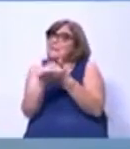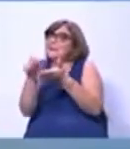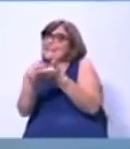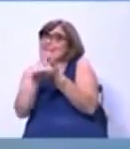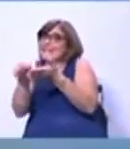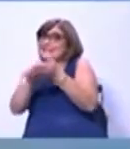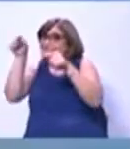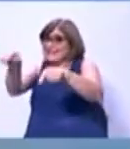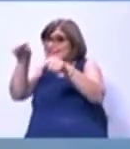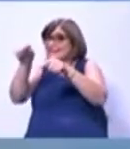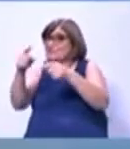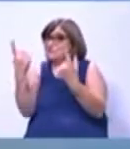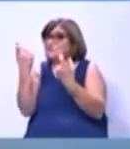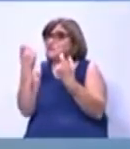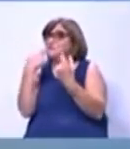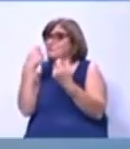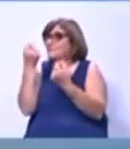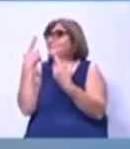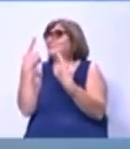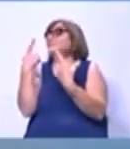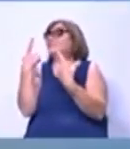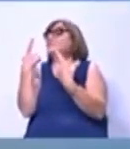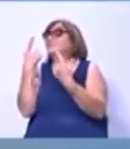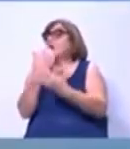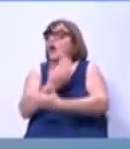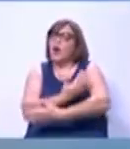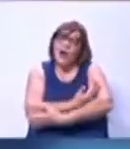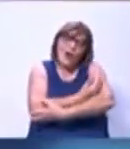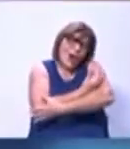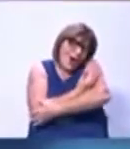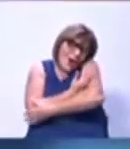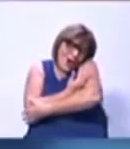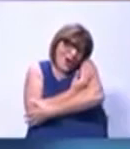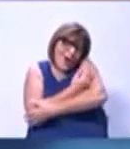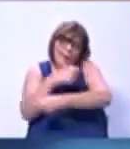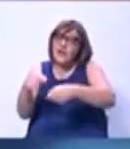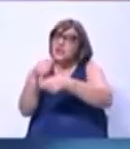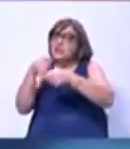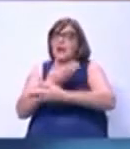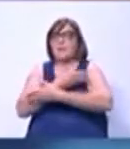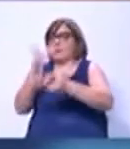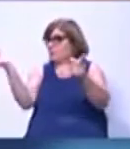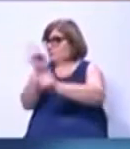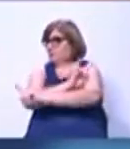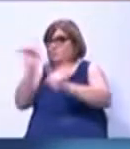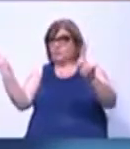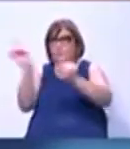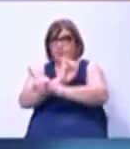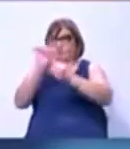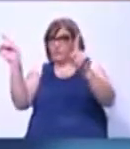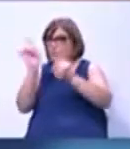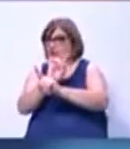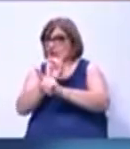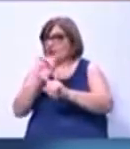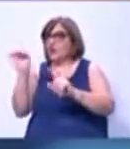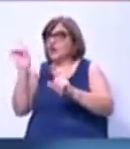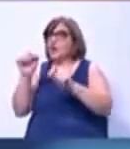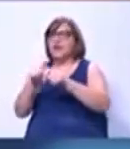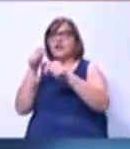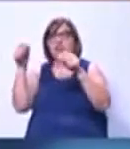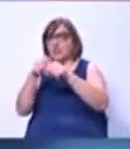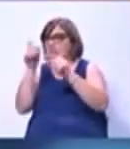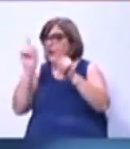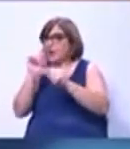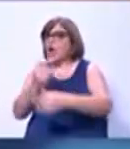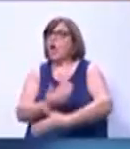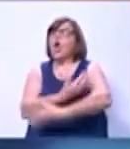para contar. Compreendi. Muito bem, portanto, o colo não estraga os bebês. Não, os bebês não trazem prazo de validade. Pronto, e se precisam